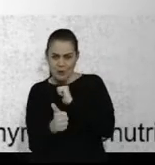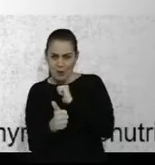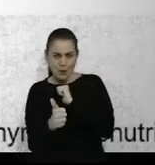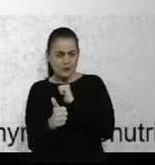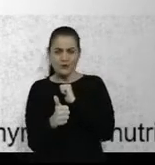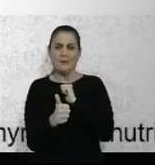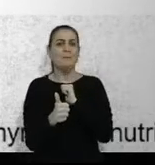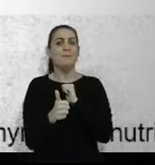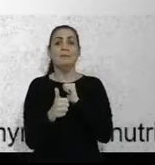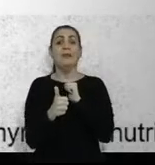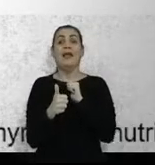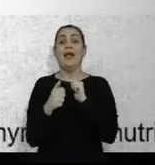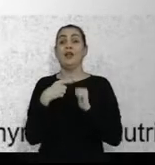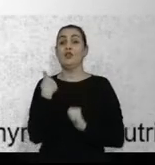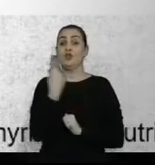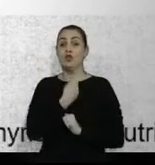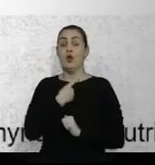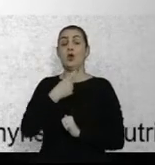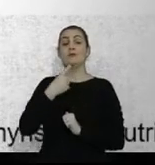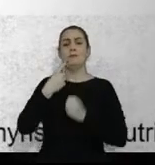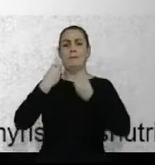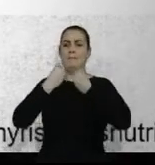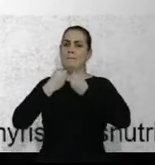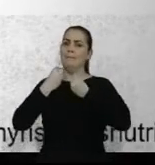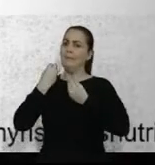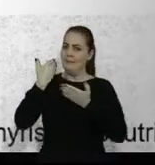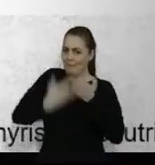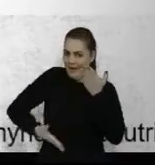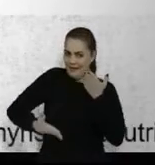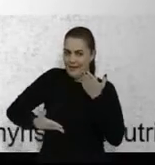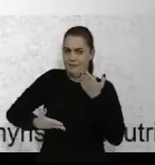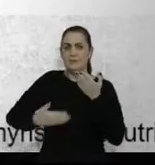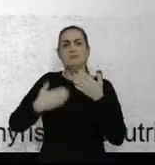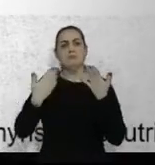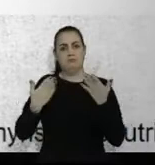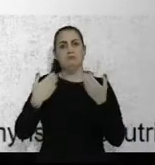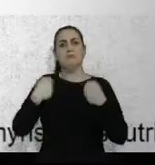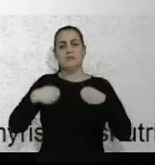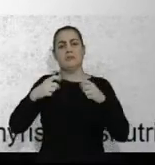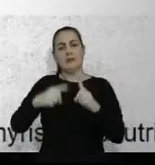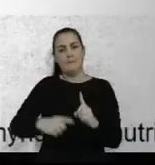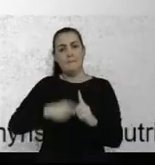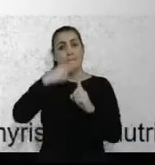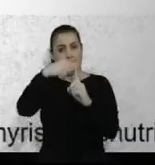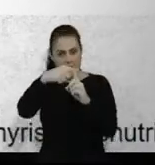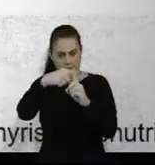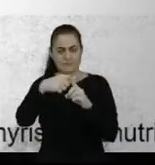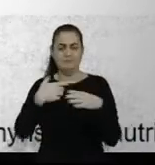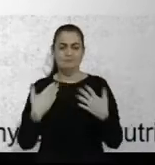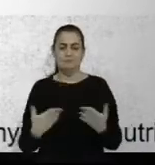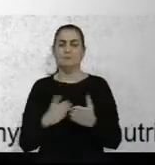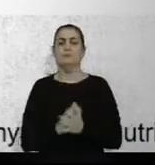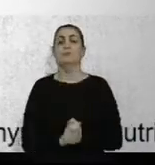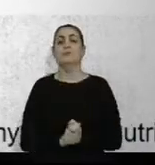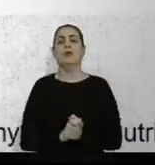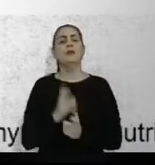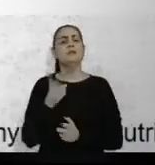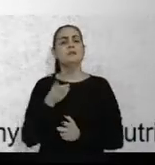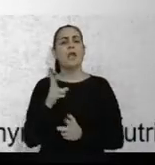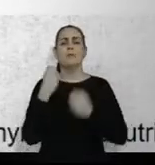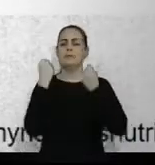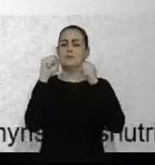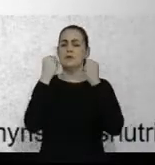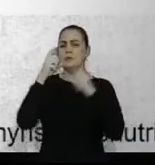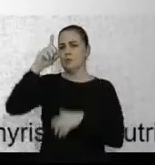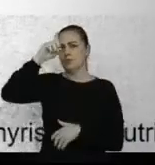ser extra, tá? Praticar exercício físico regularmente, que vão ajudar também na motilidade intestinal, né?